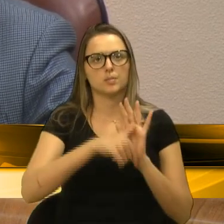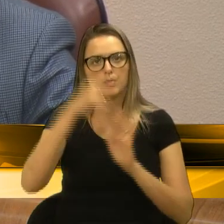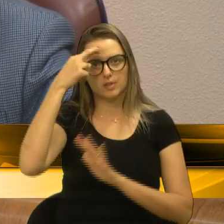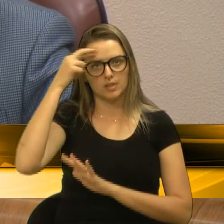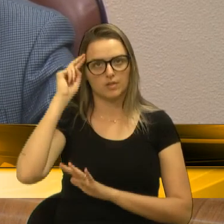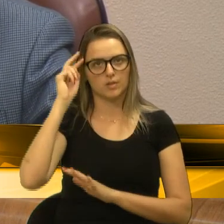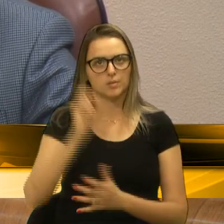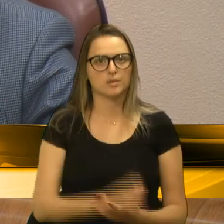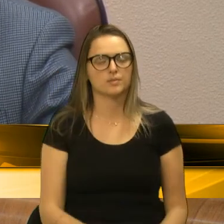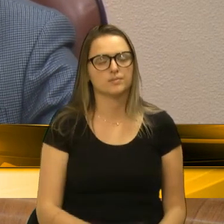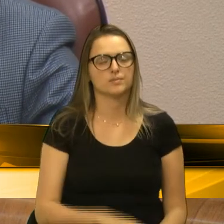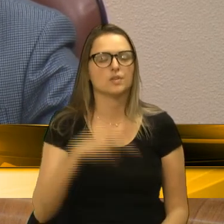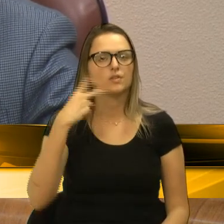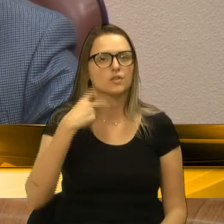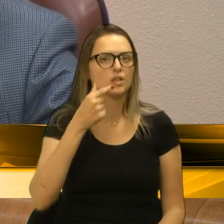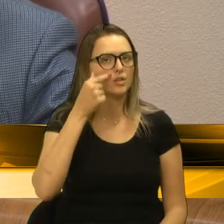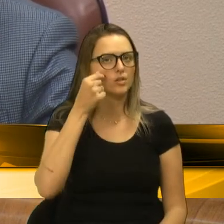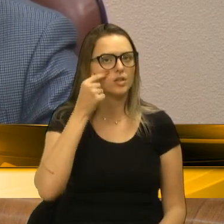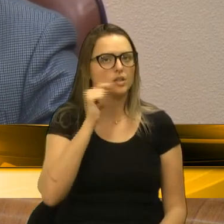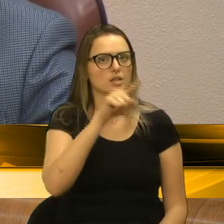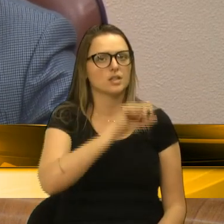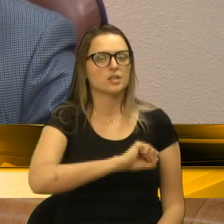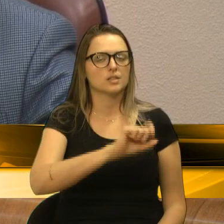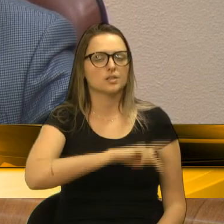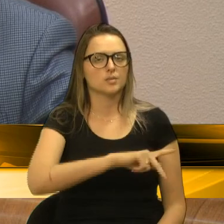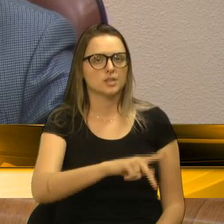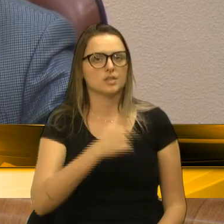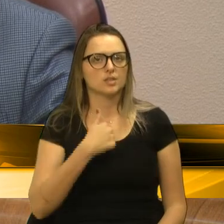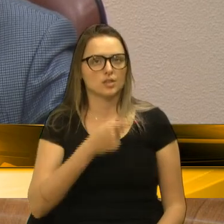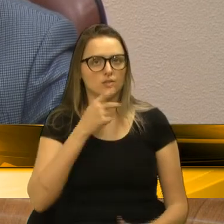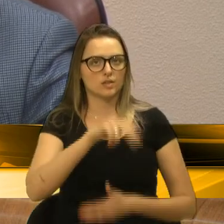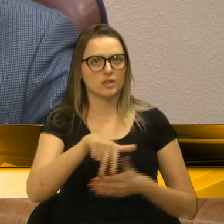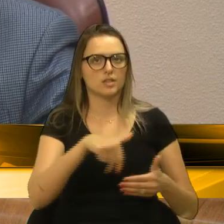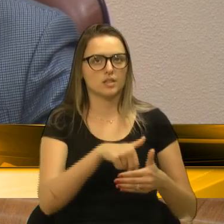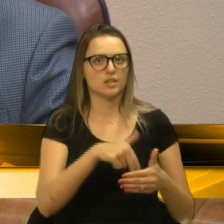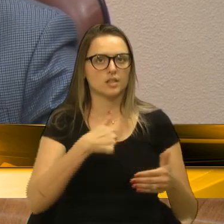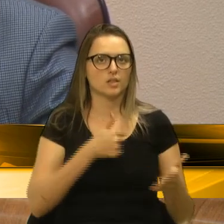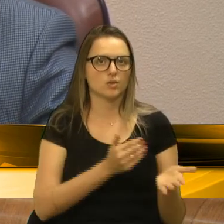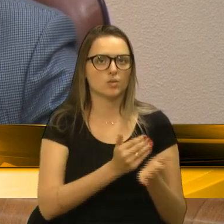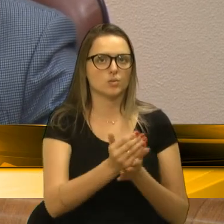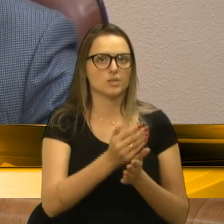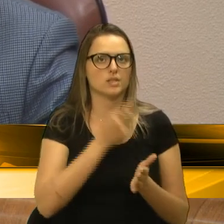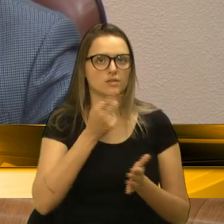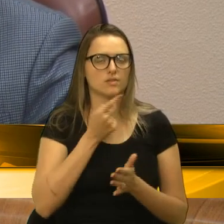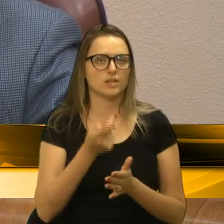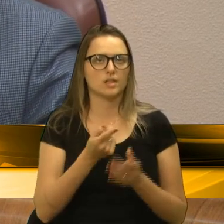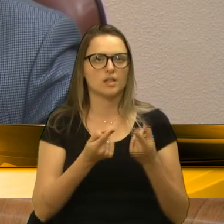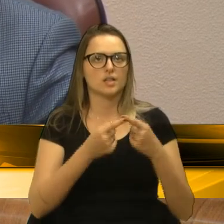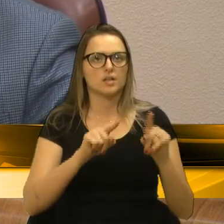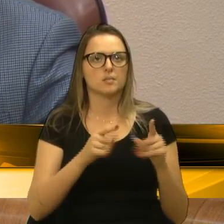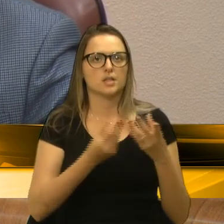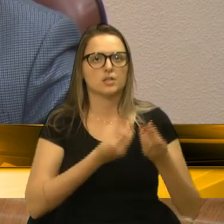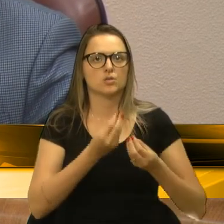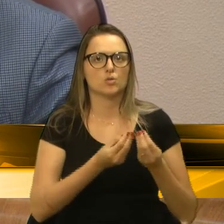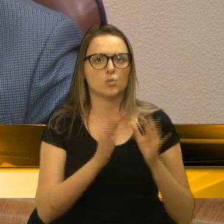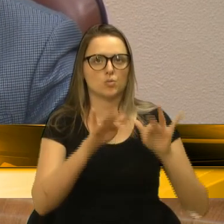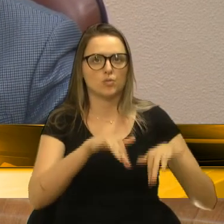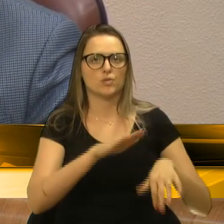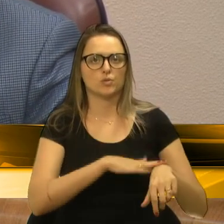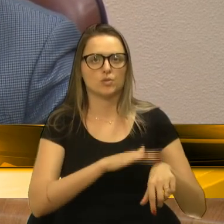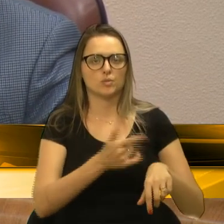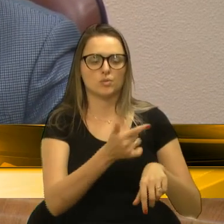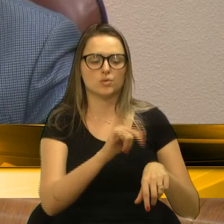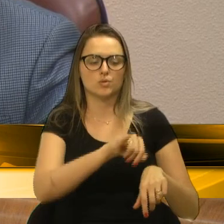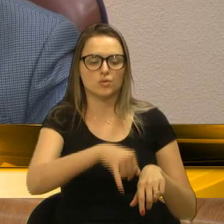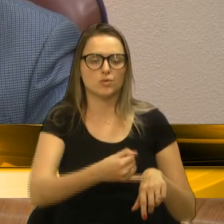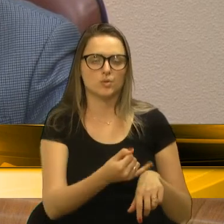Bueno. Vereador Eloy Frisso, senhor presidente, na minha fala na tribuna até comecei a abordar o assunto, mas como concluí o meu tempo, não tive